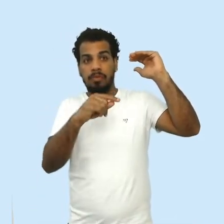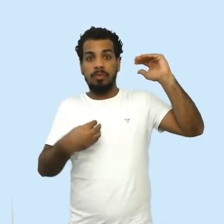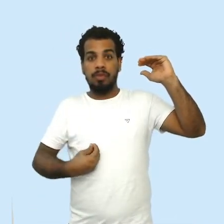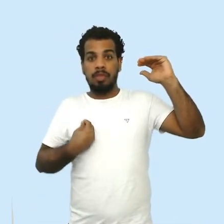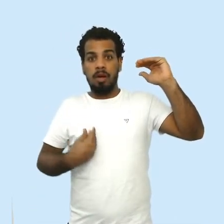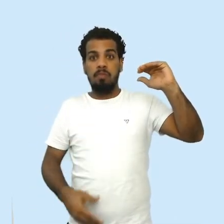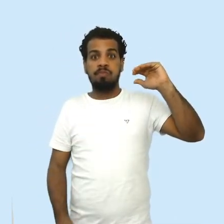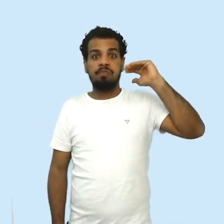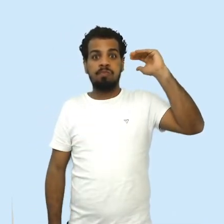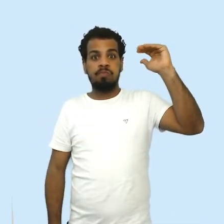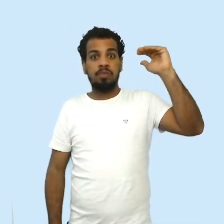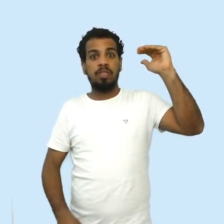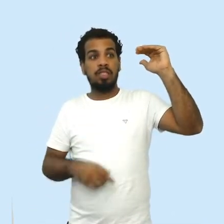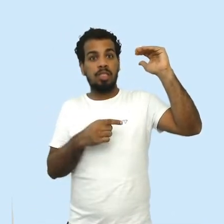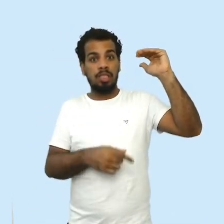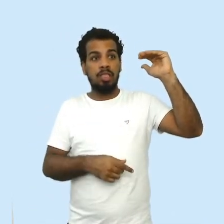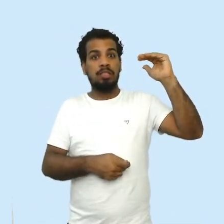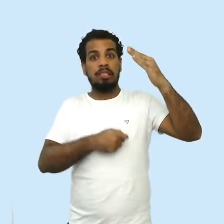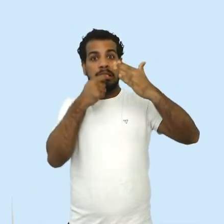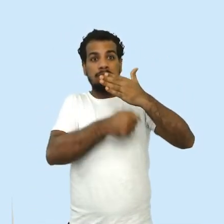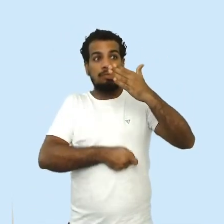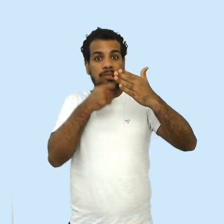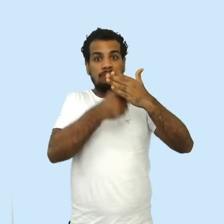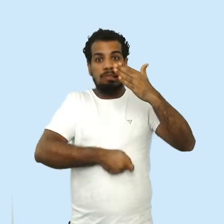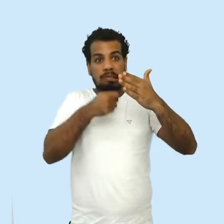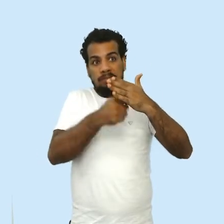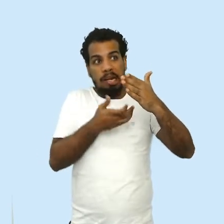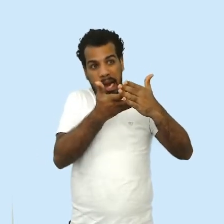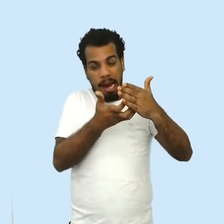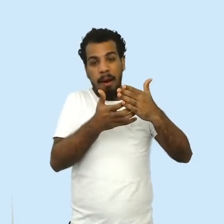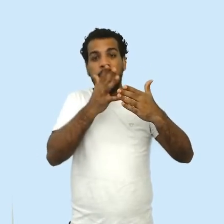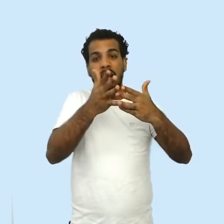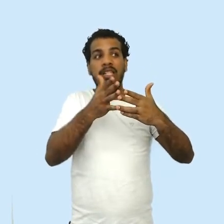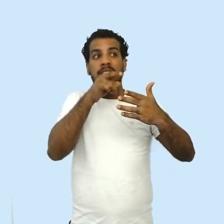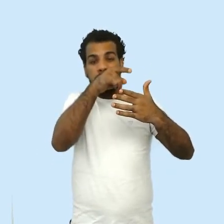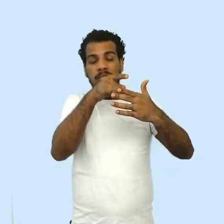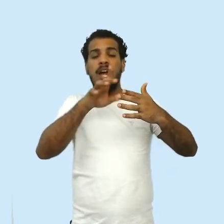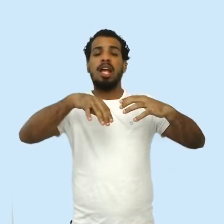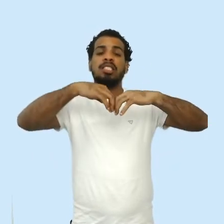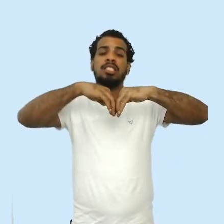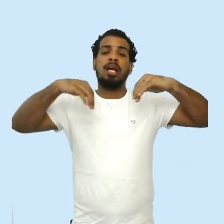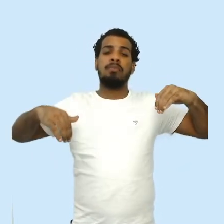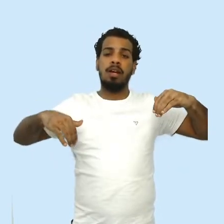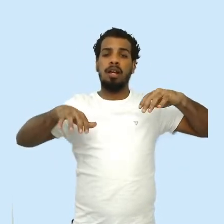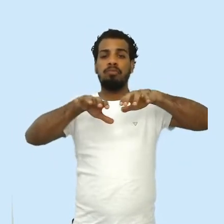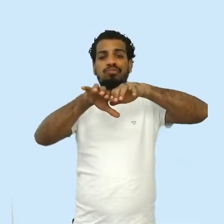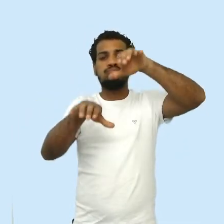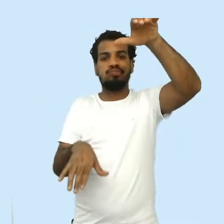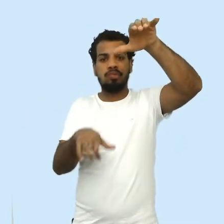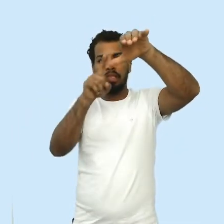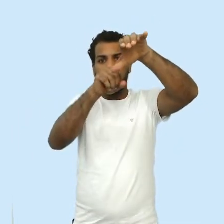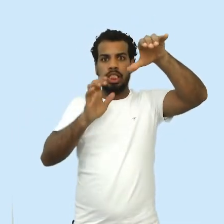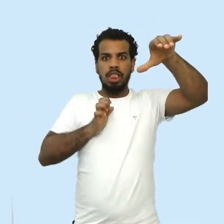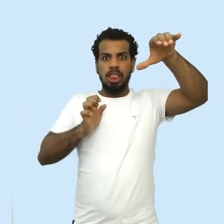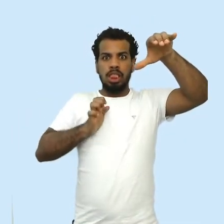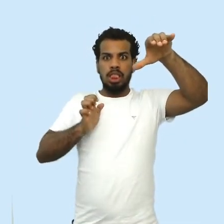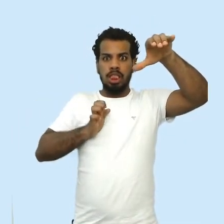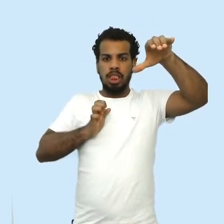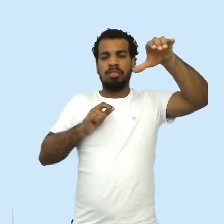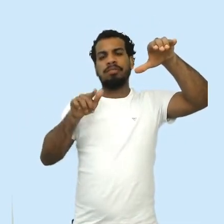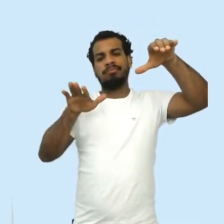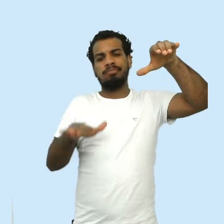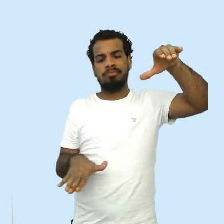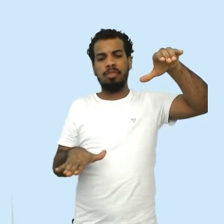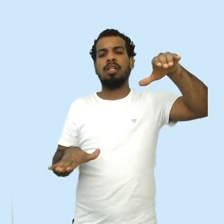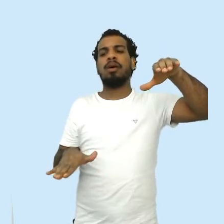vez mais excludente. E ele cada vez separa mais as pessoas em dois grandes grupos, que é de pessoas muito